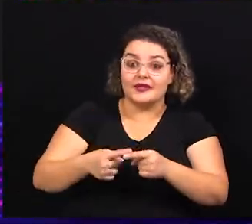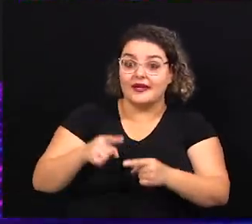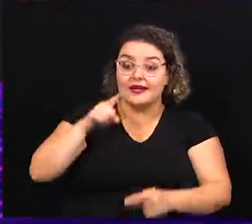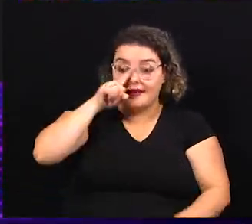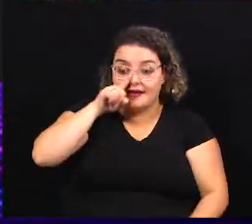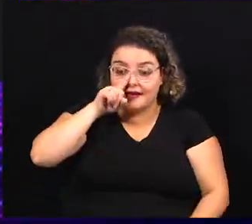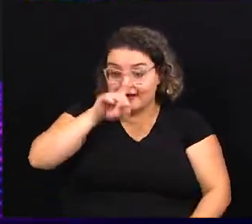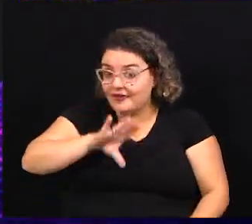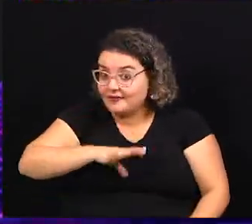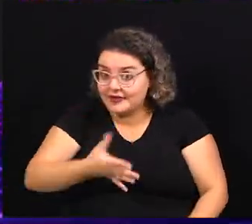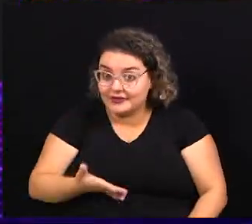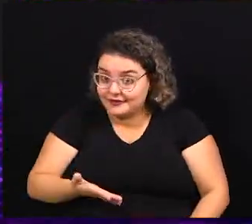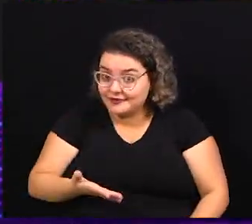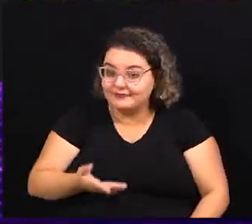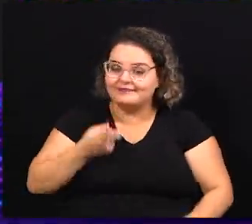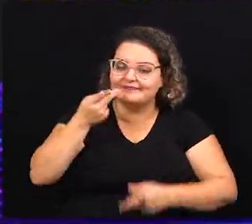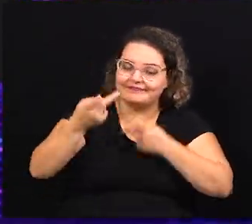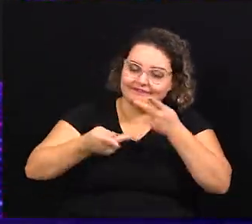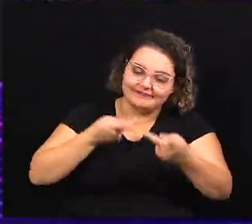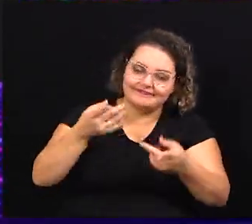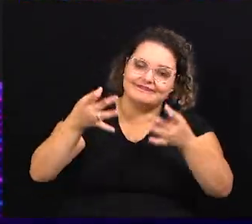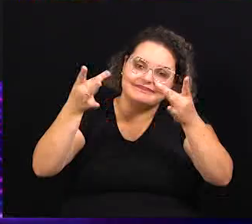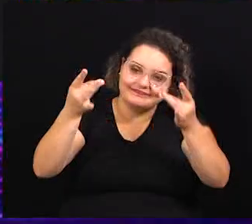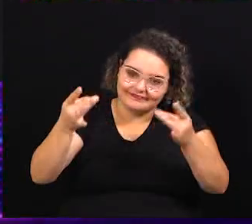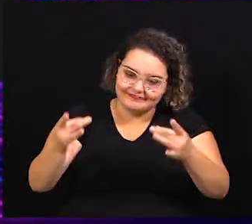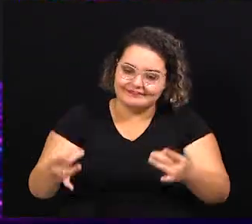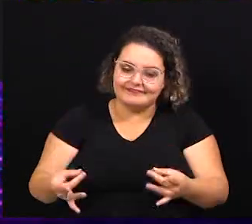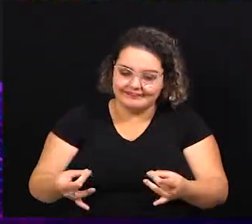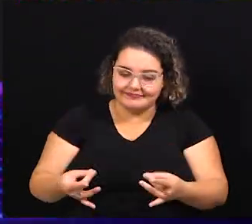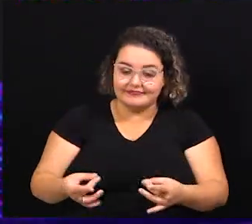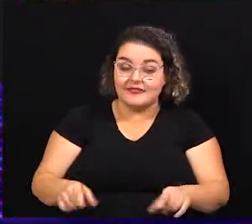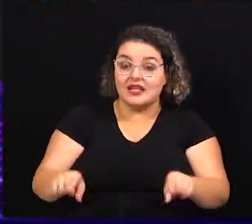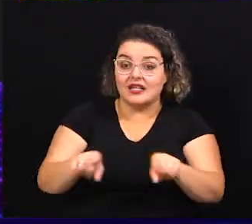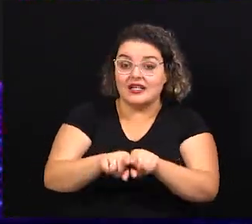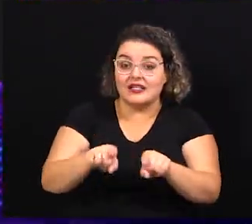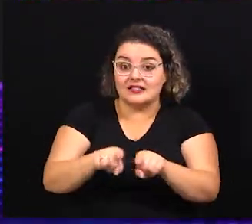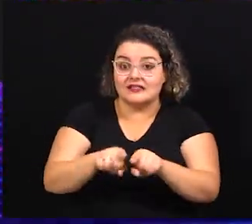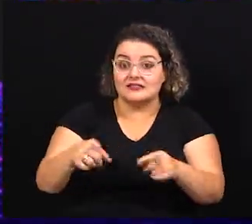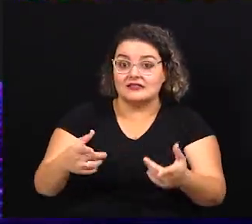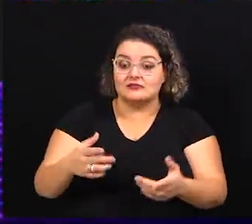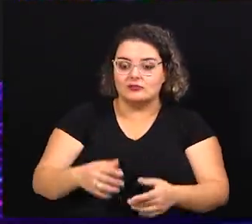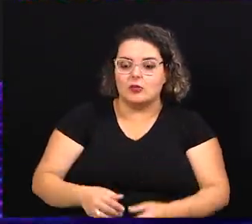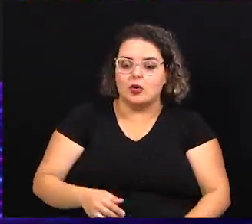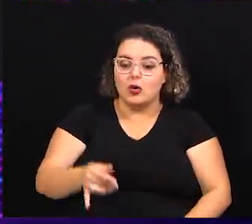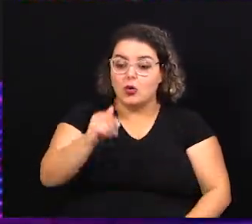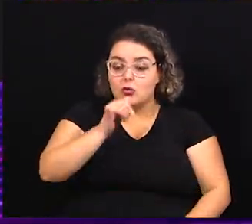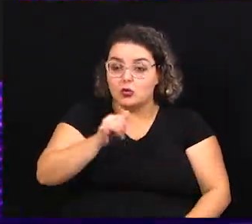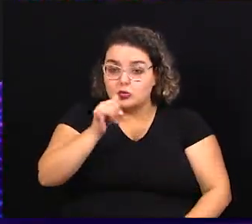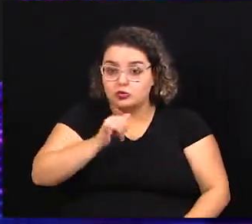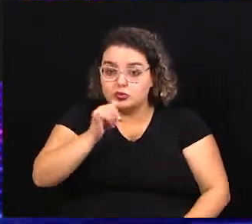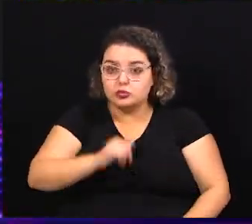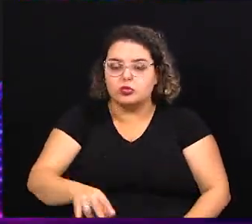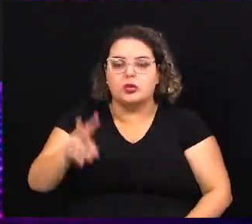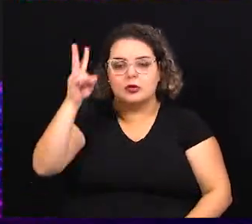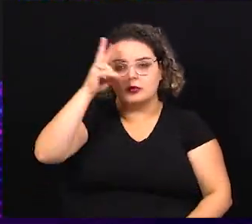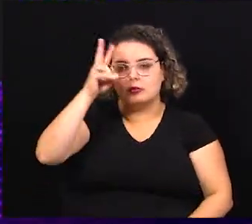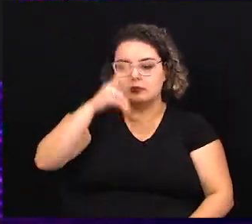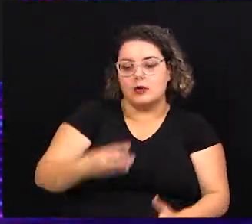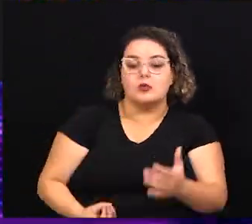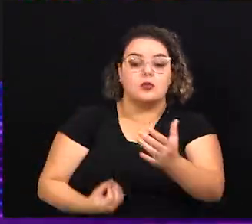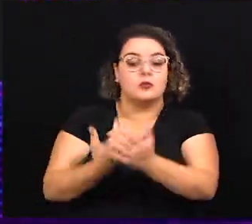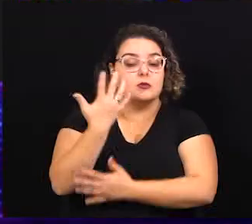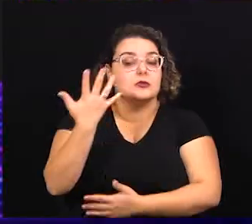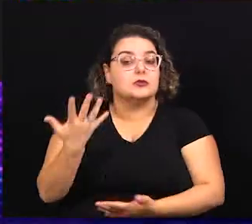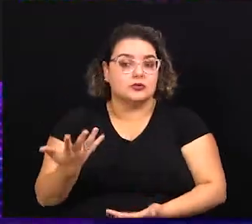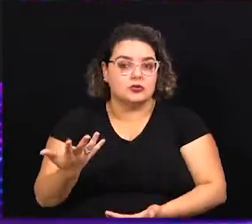que Aventura? E eu conto, isso que eu contei para você, eu conto lá, só que ao mesmo tempo eu já dou um estofo histórico